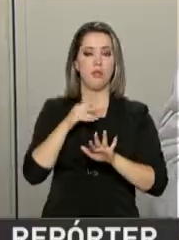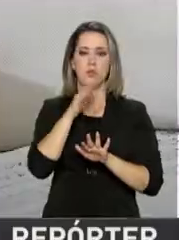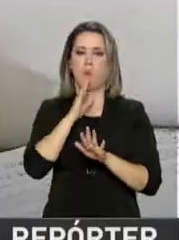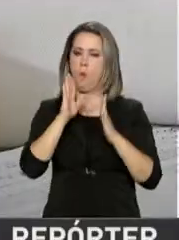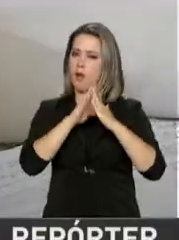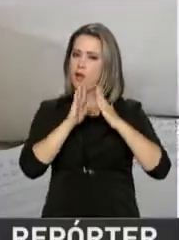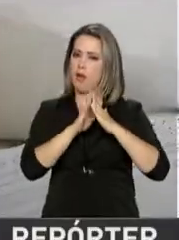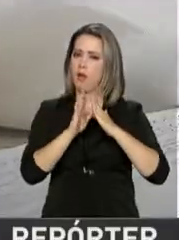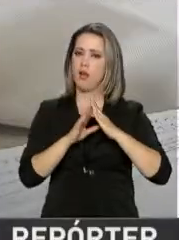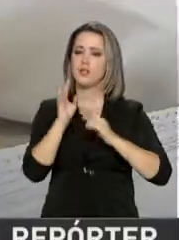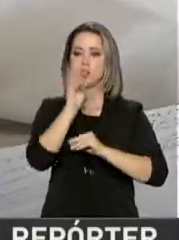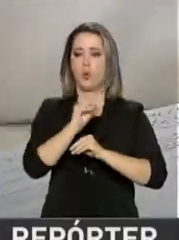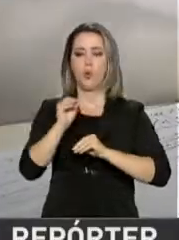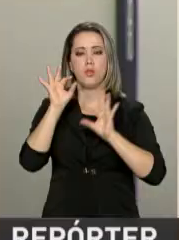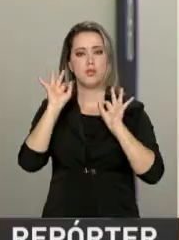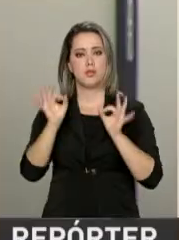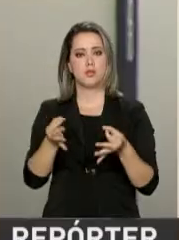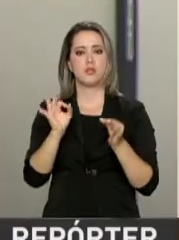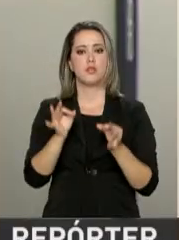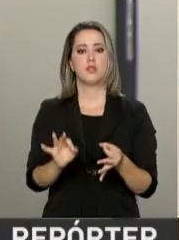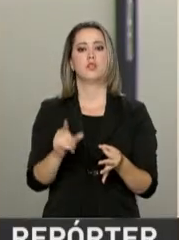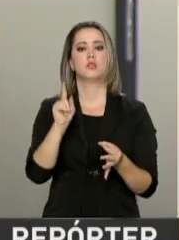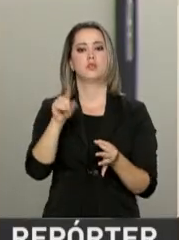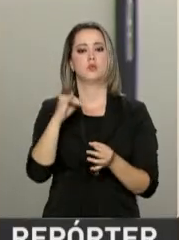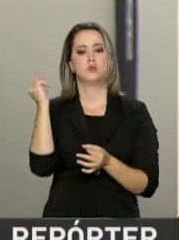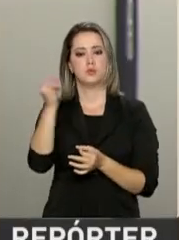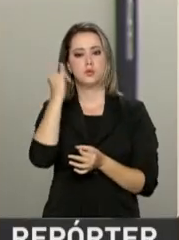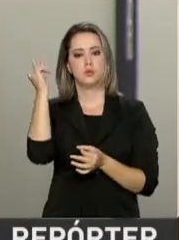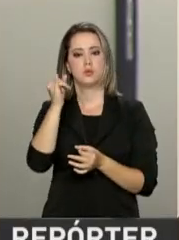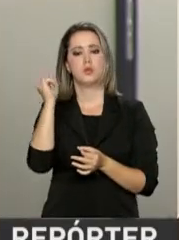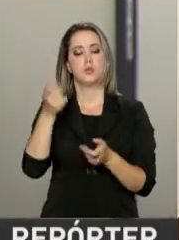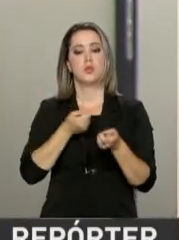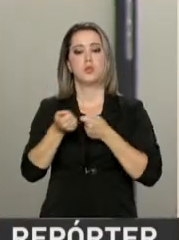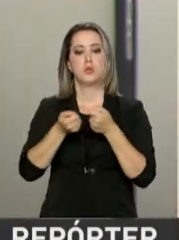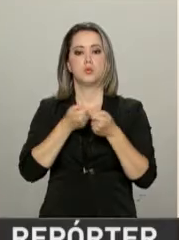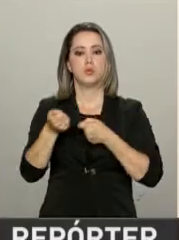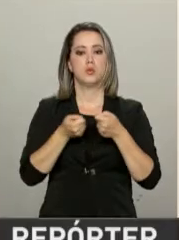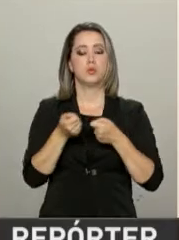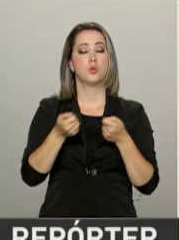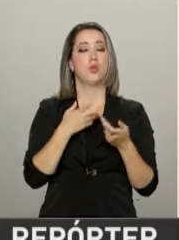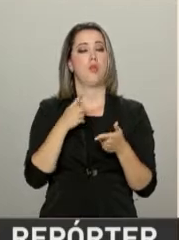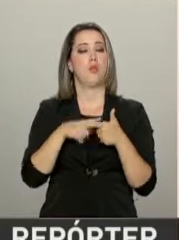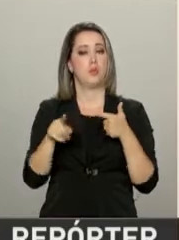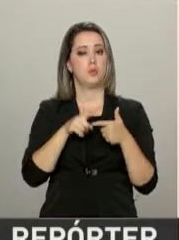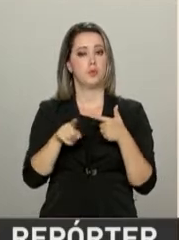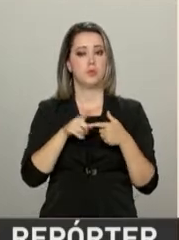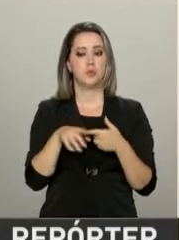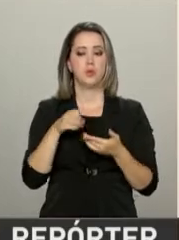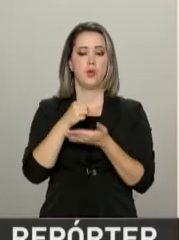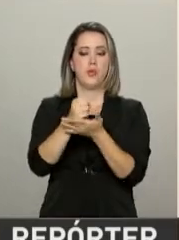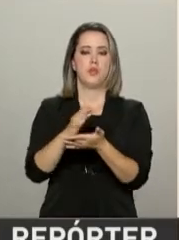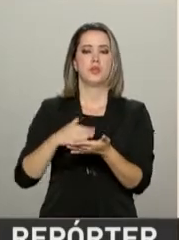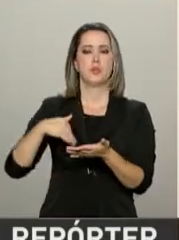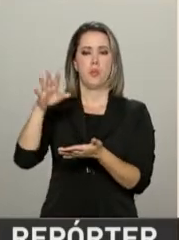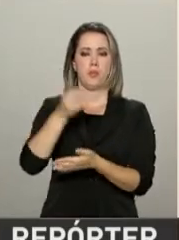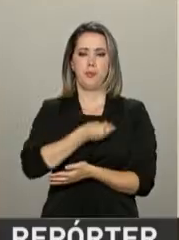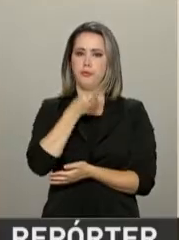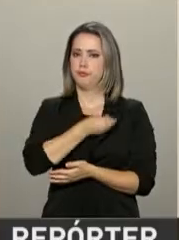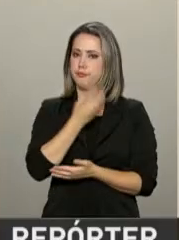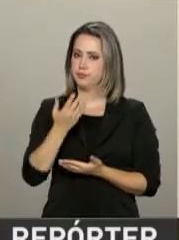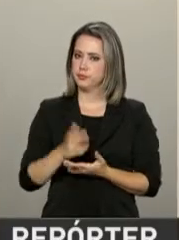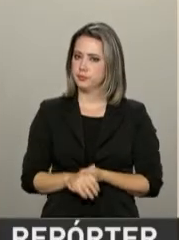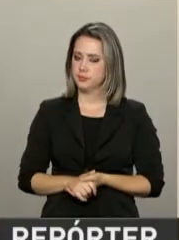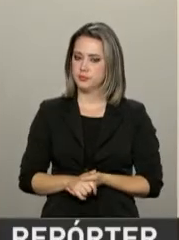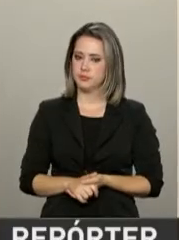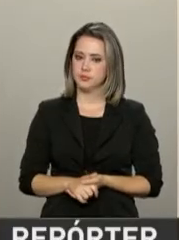casa eo tratamento adequado da doença são essenciais para controlar as crises e oferecer ao paciente mais qualidade de vida você